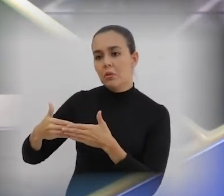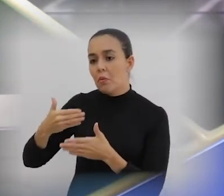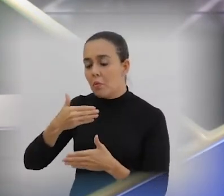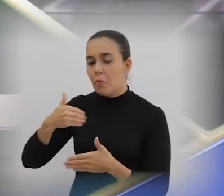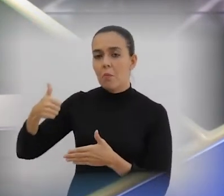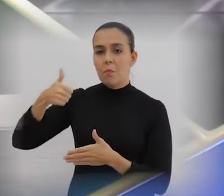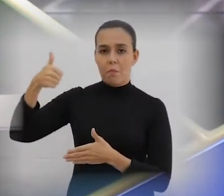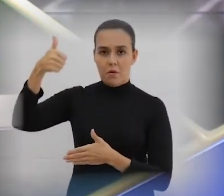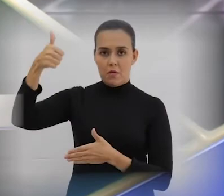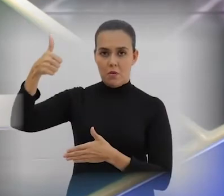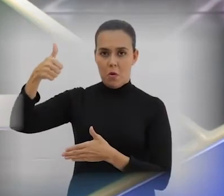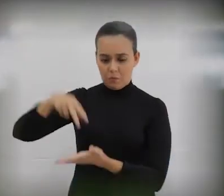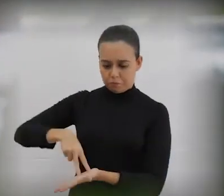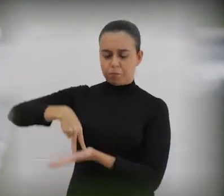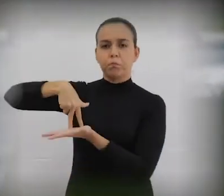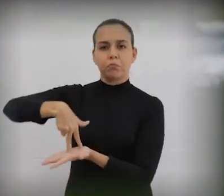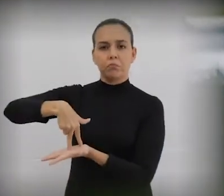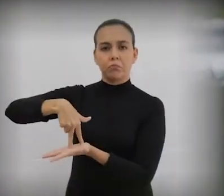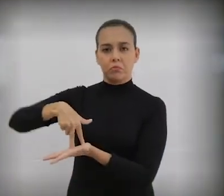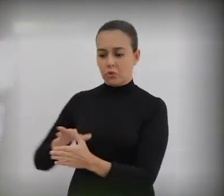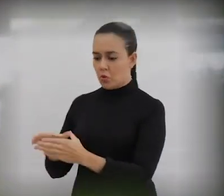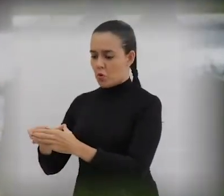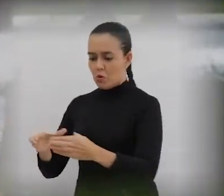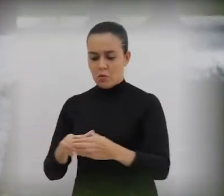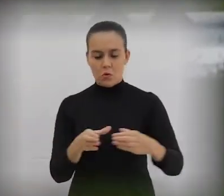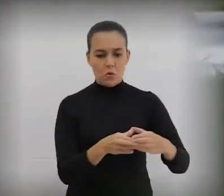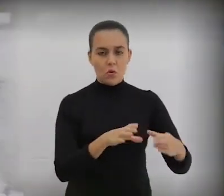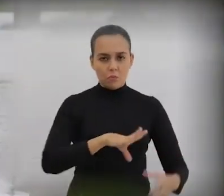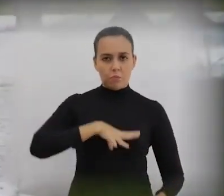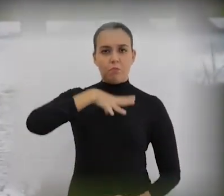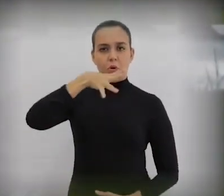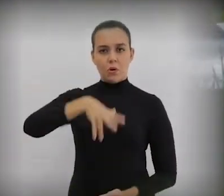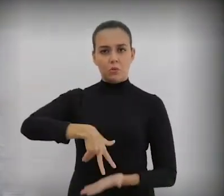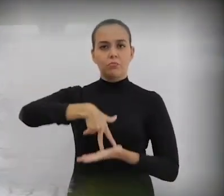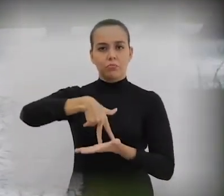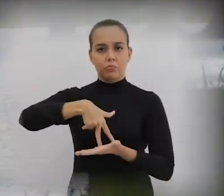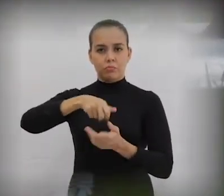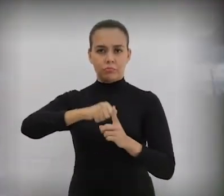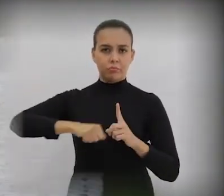força desses movimentos identitários em nossa sociedade.